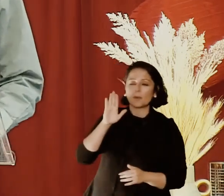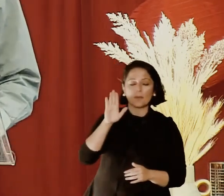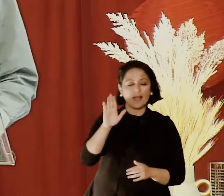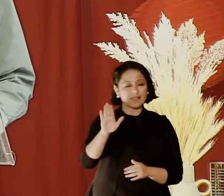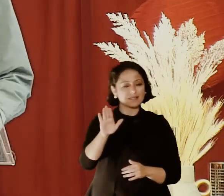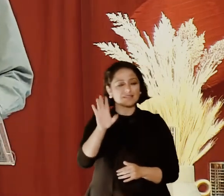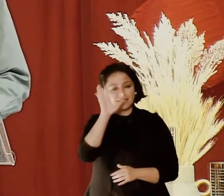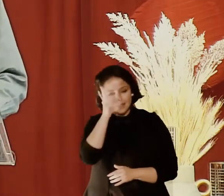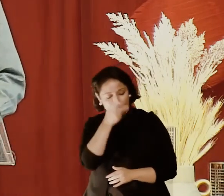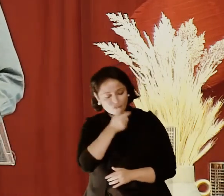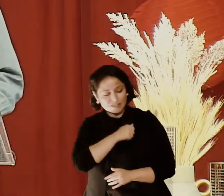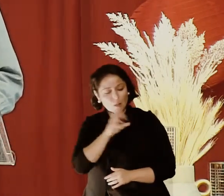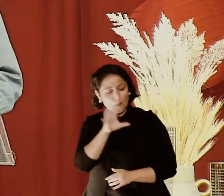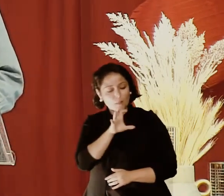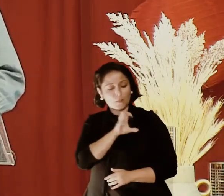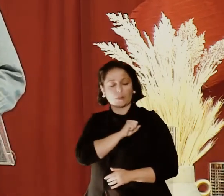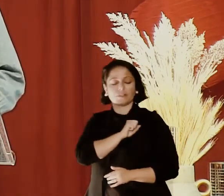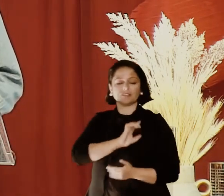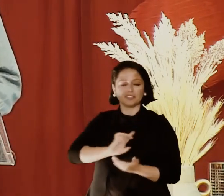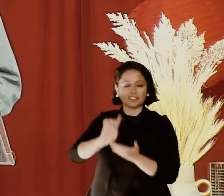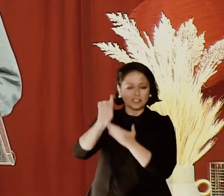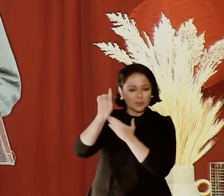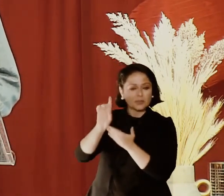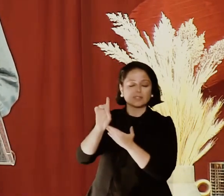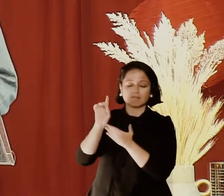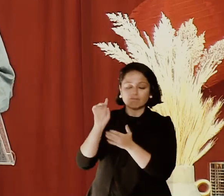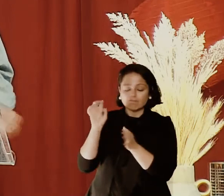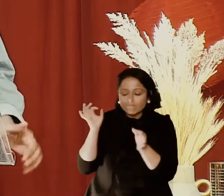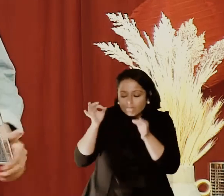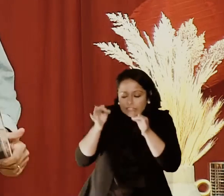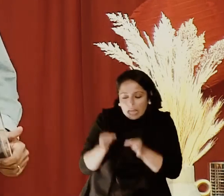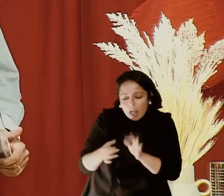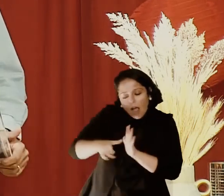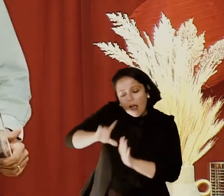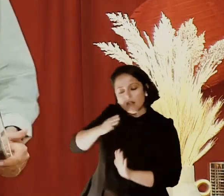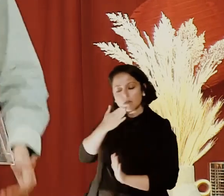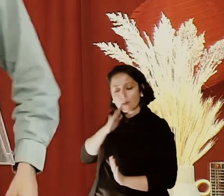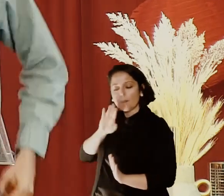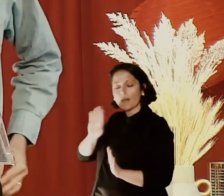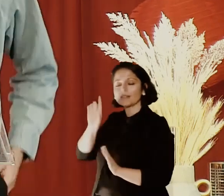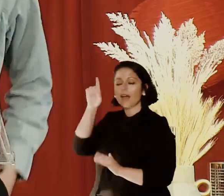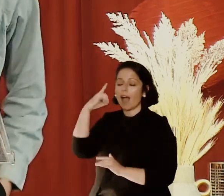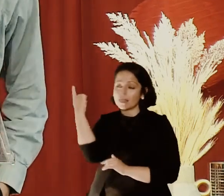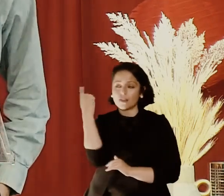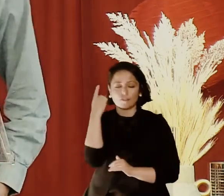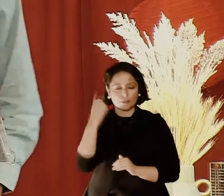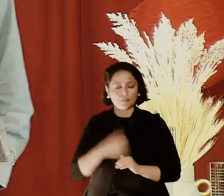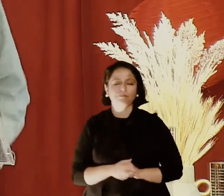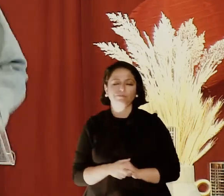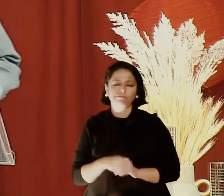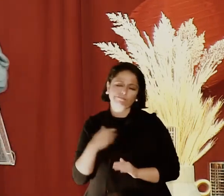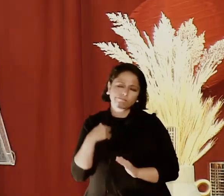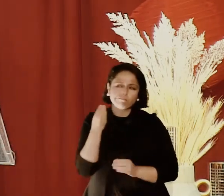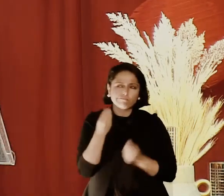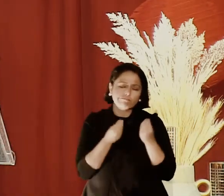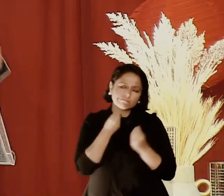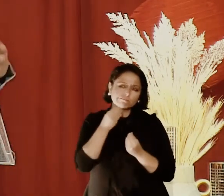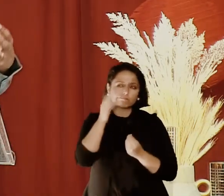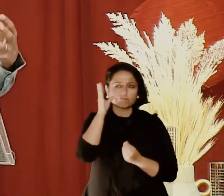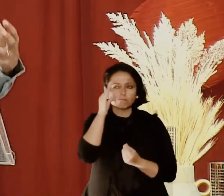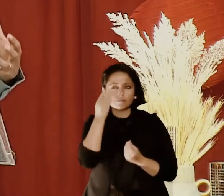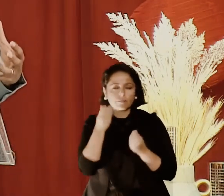promessa de Deus feita a Davi. Agora é curioso notar que uma promessa